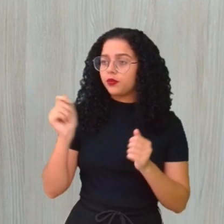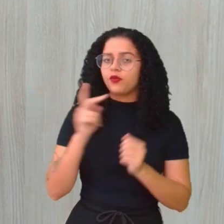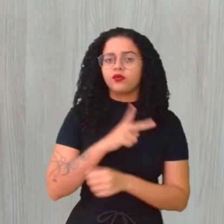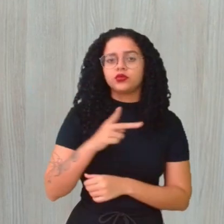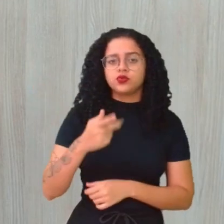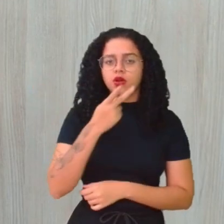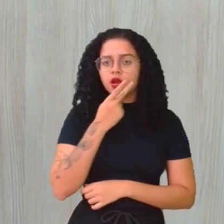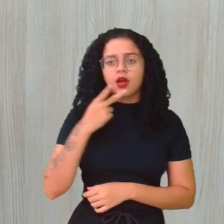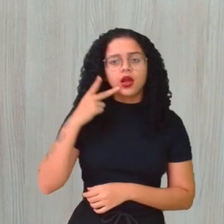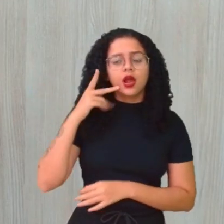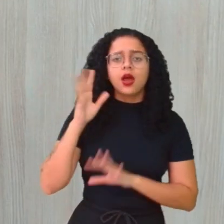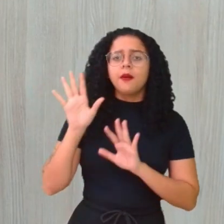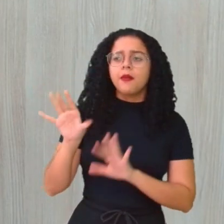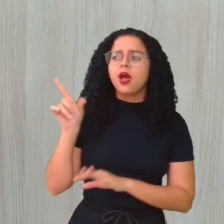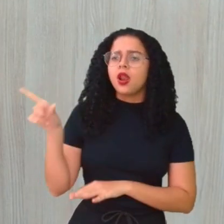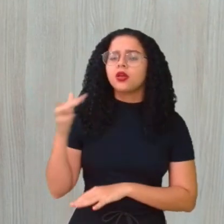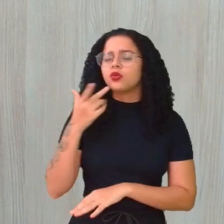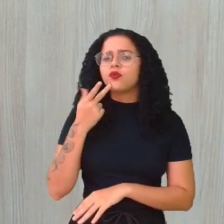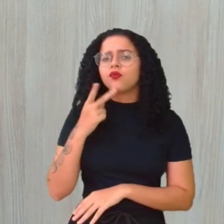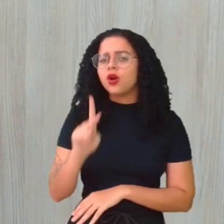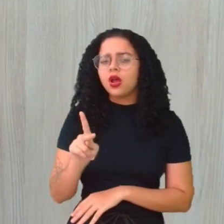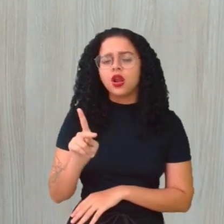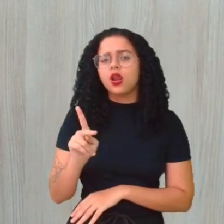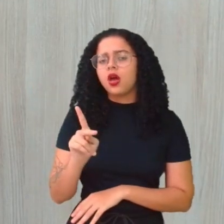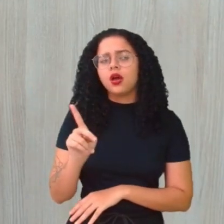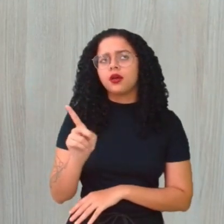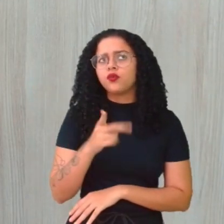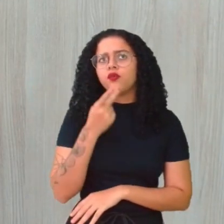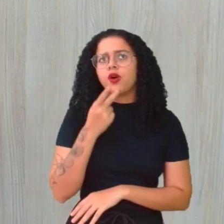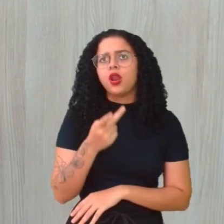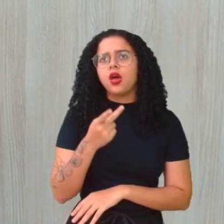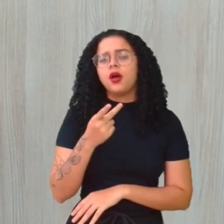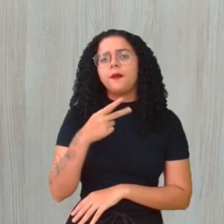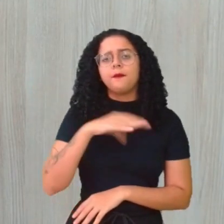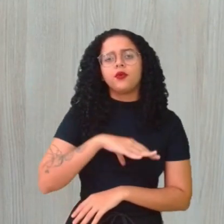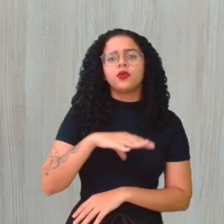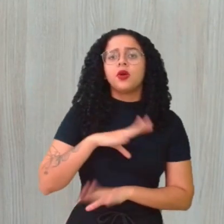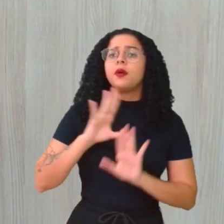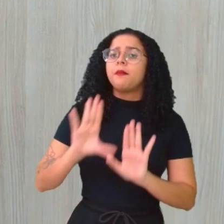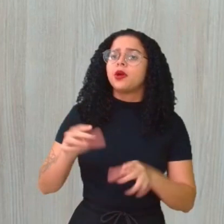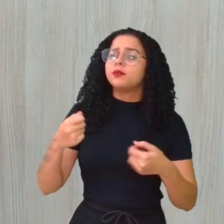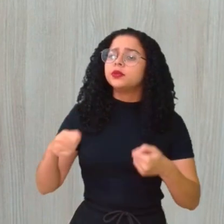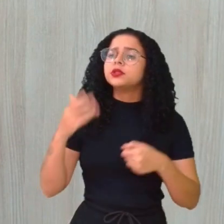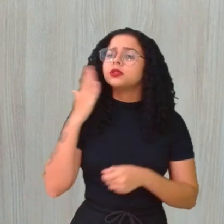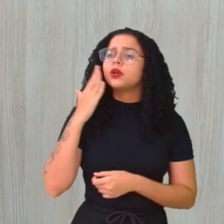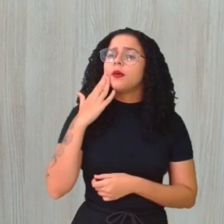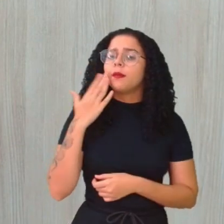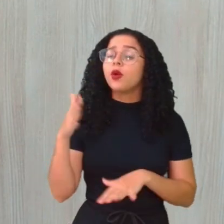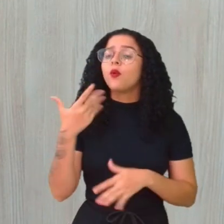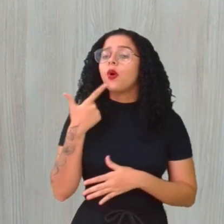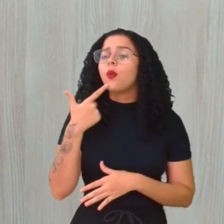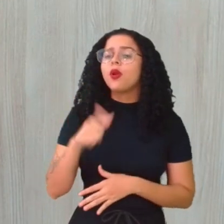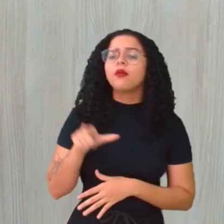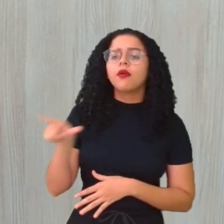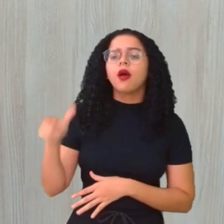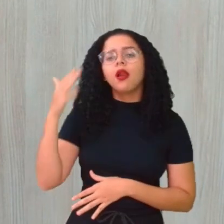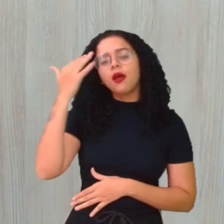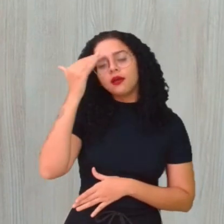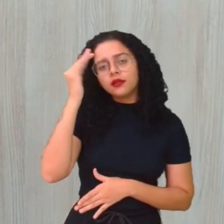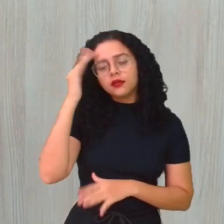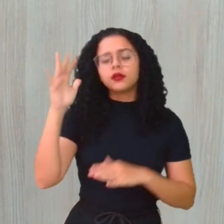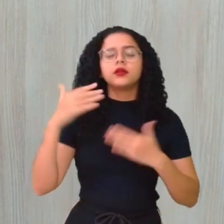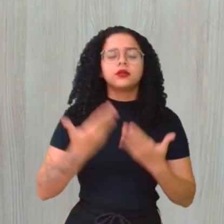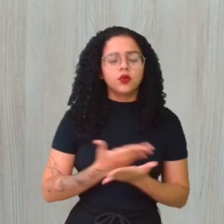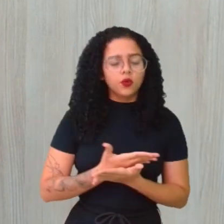Carla, só que ela não fala português. Então, eu teria que saber qual é a linguagem, qual é o idioma que ela compreende. Então, eu